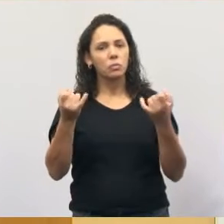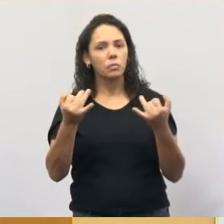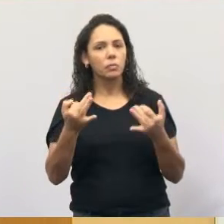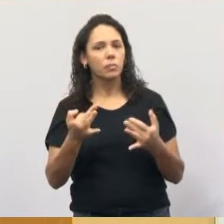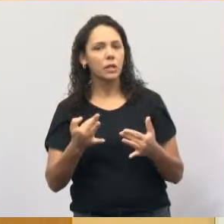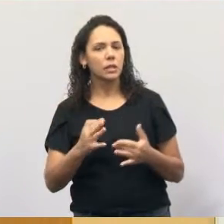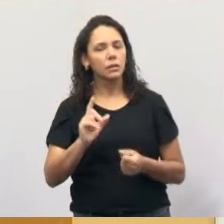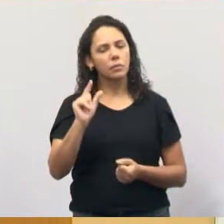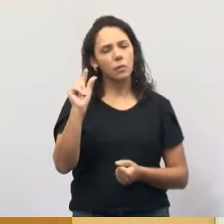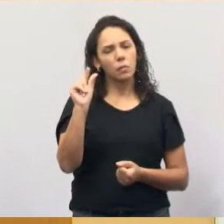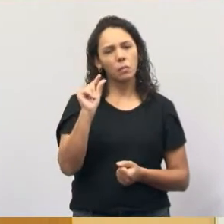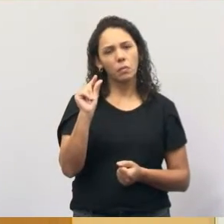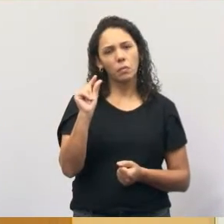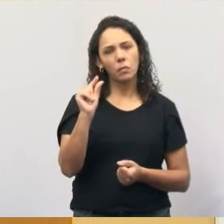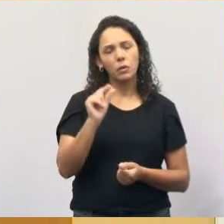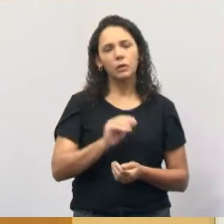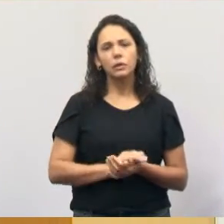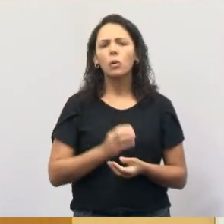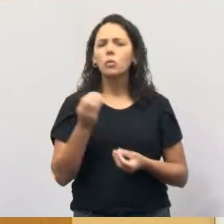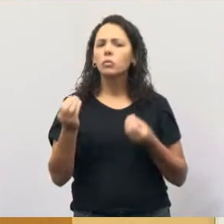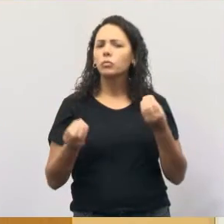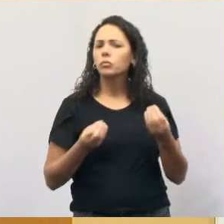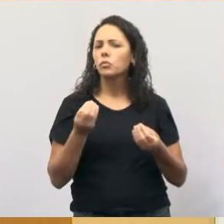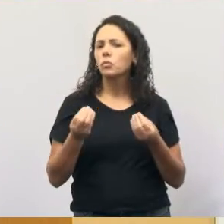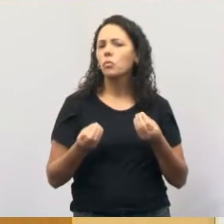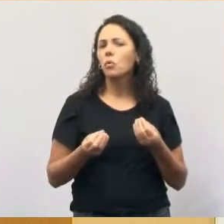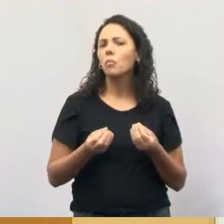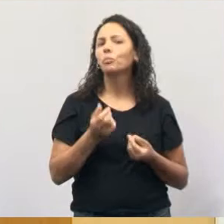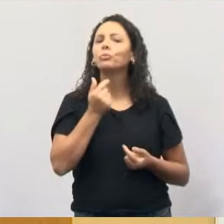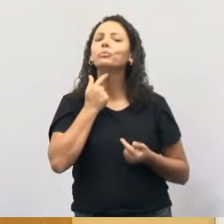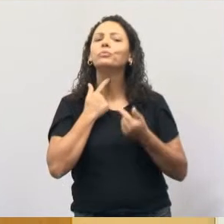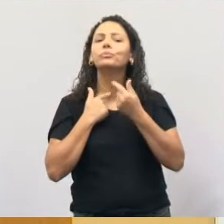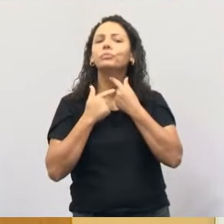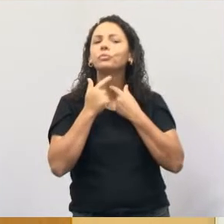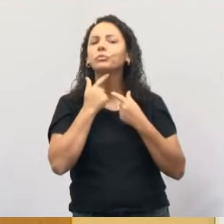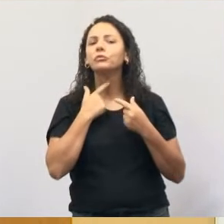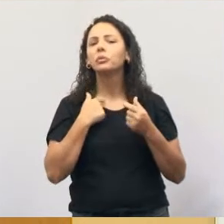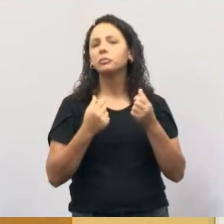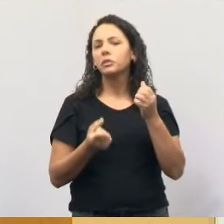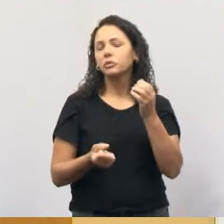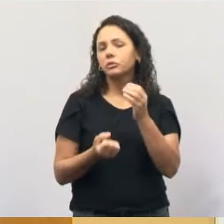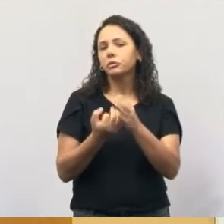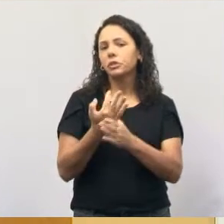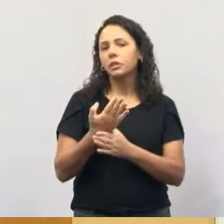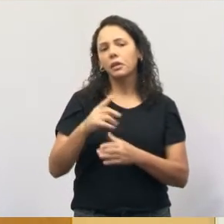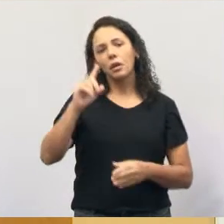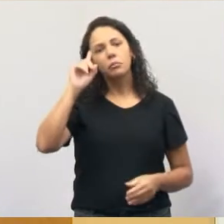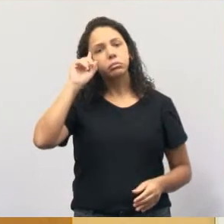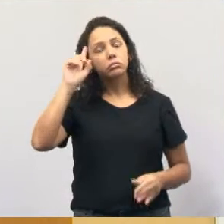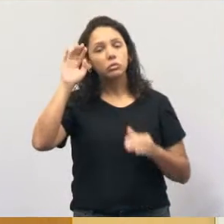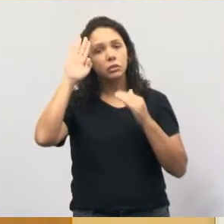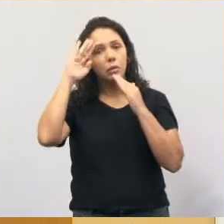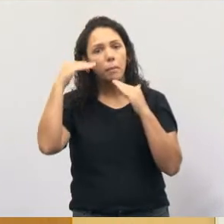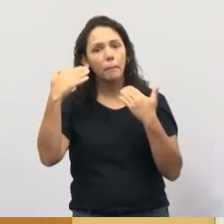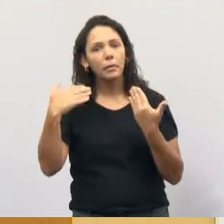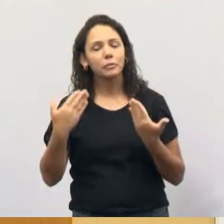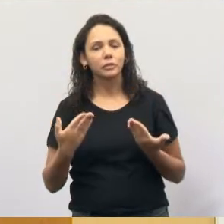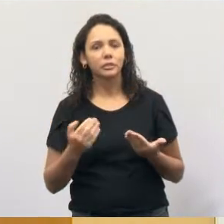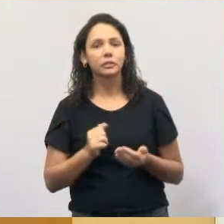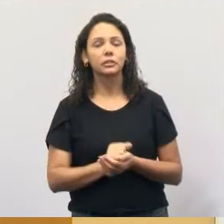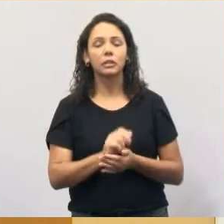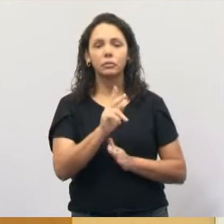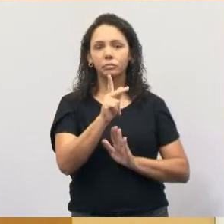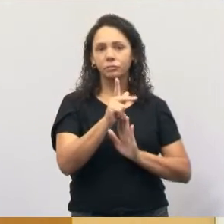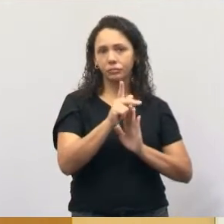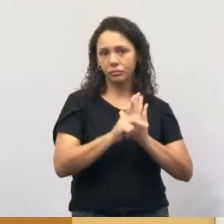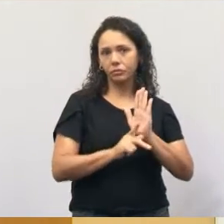um pouquinho de como surgiu em meu coração essa homenagem. Foi do projeto,